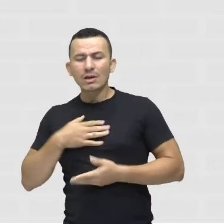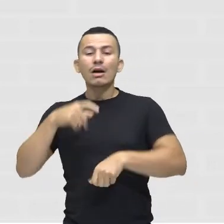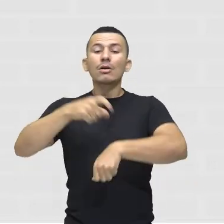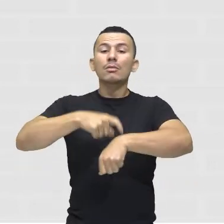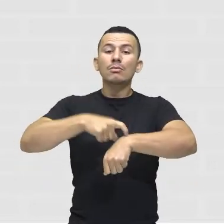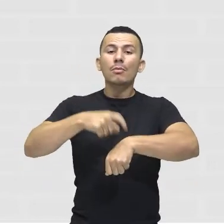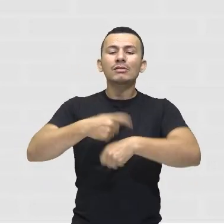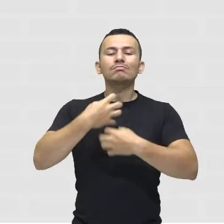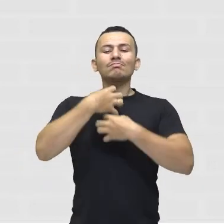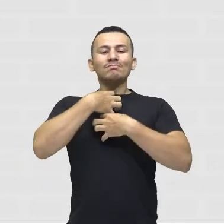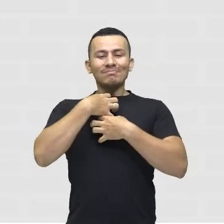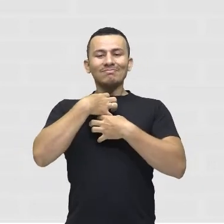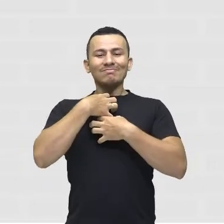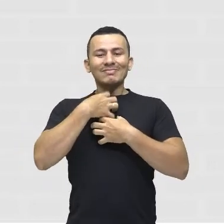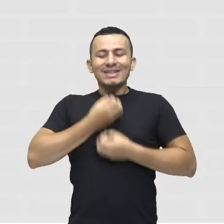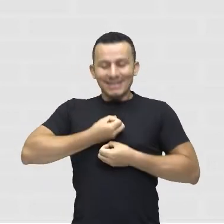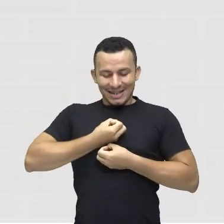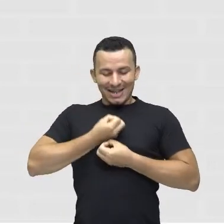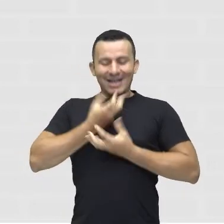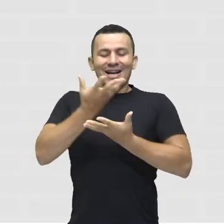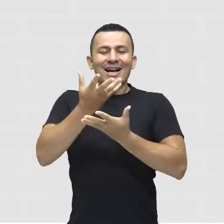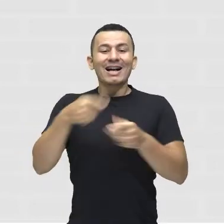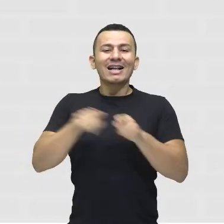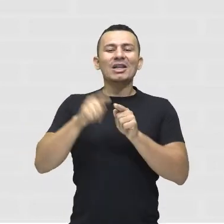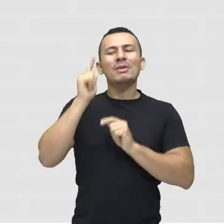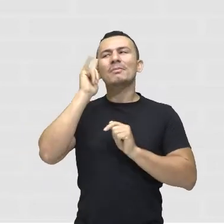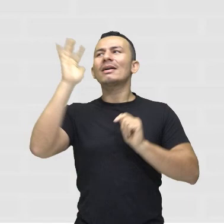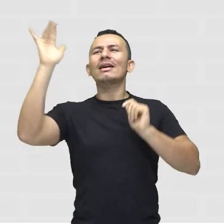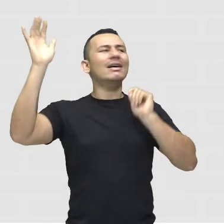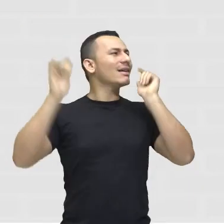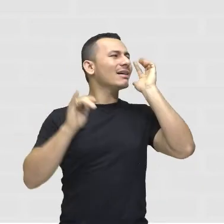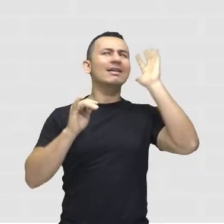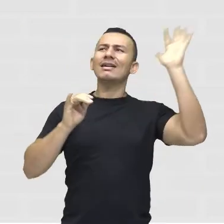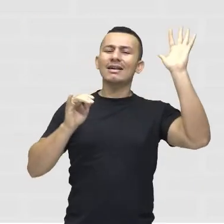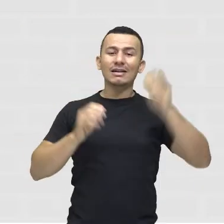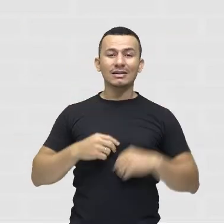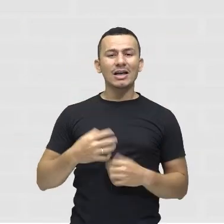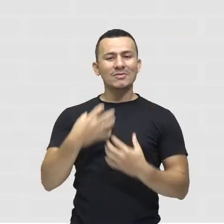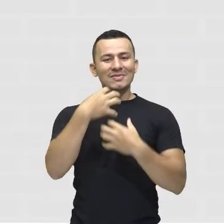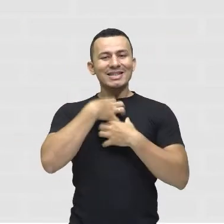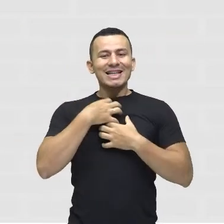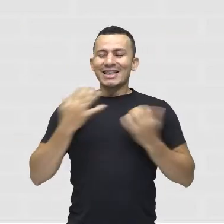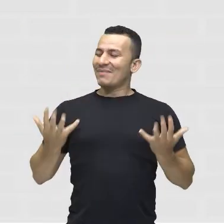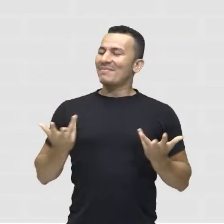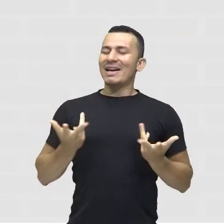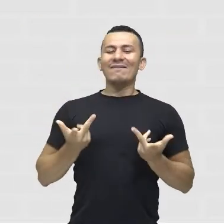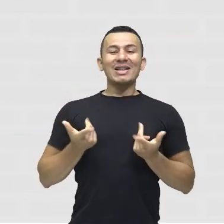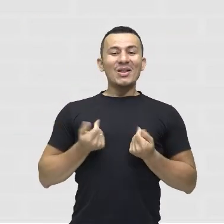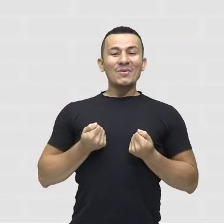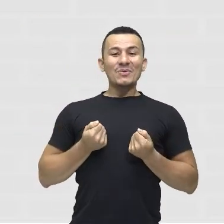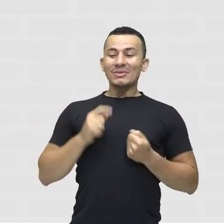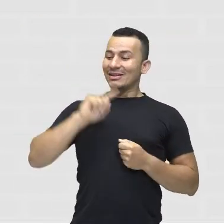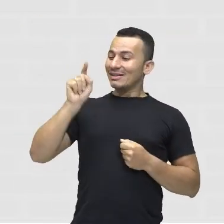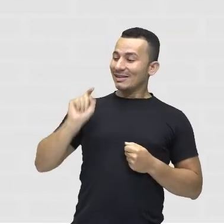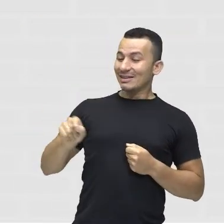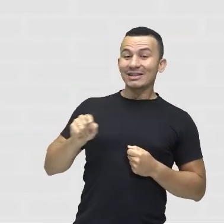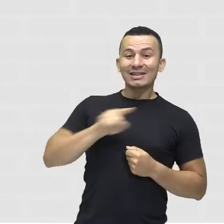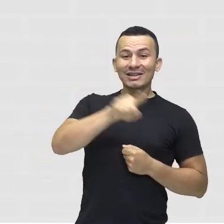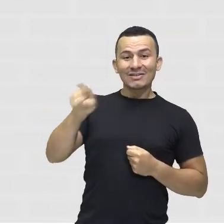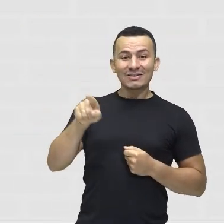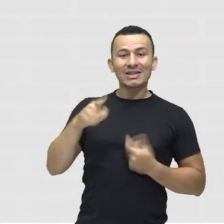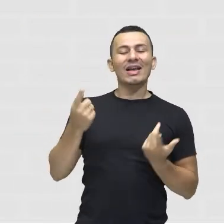para sentir, expressar e refletir? Eu me sinto radiante quando? Aí você completa.